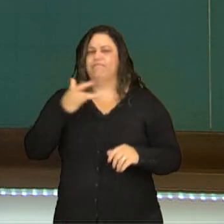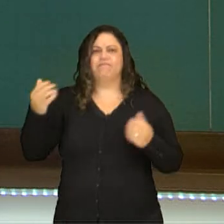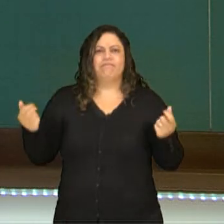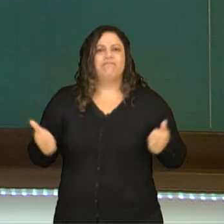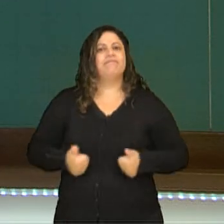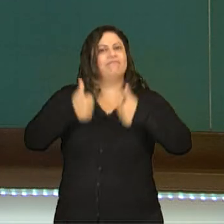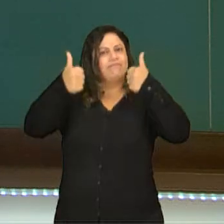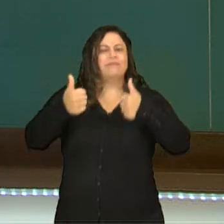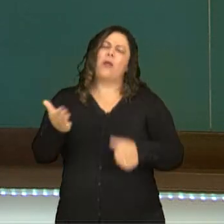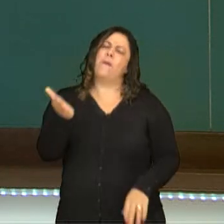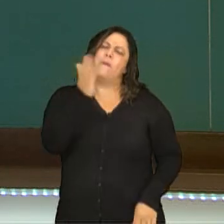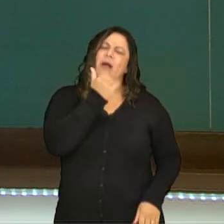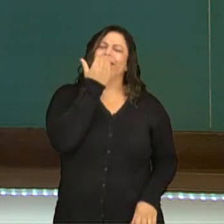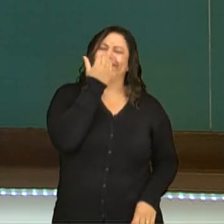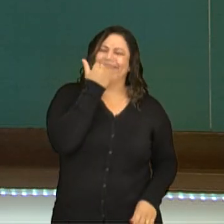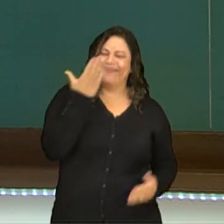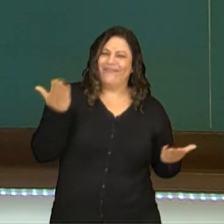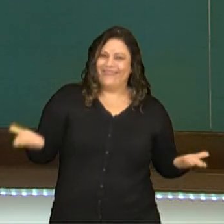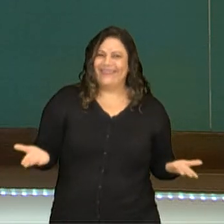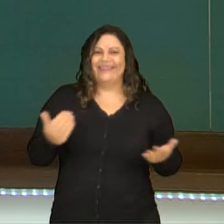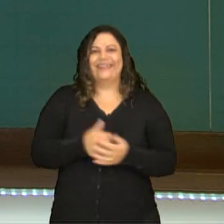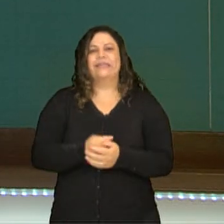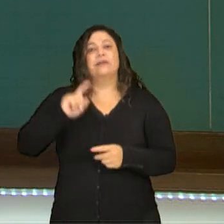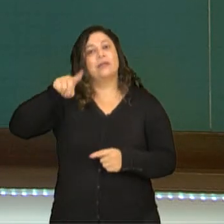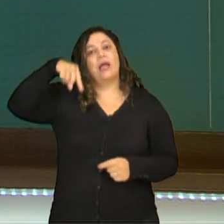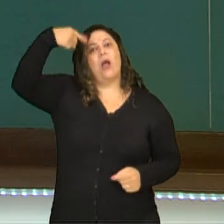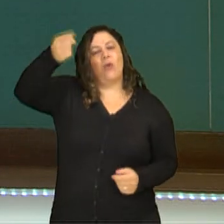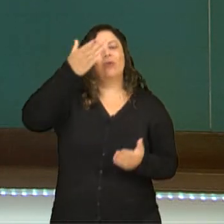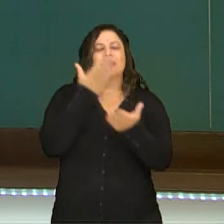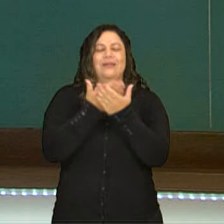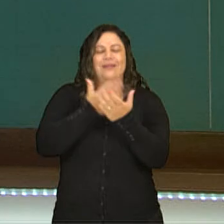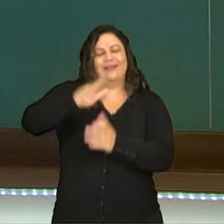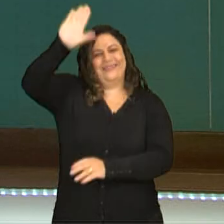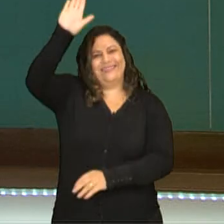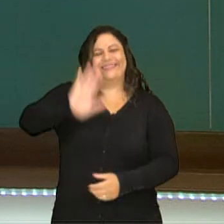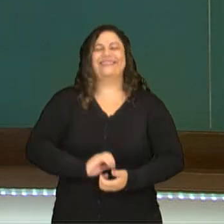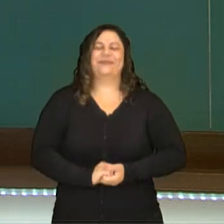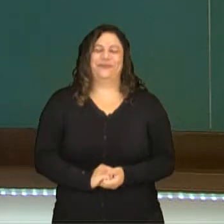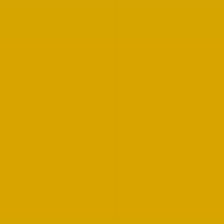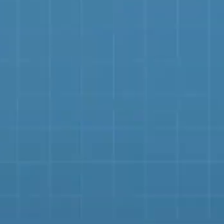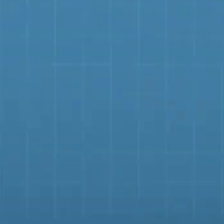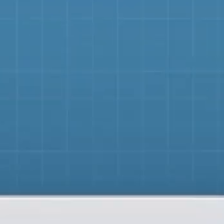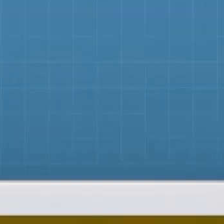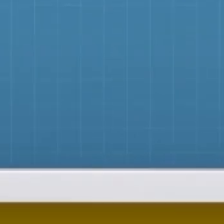Então, bora comer arroz e feijão, tá bom? Nos vemos na próxima aula, então. Grande abraço, tchau!